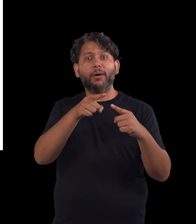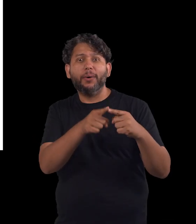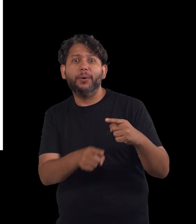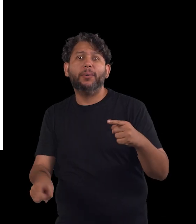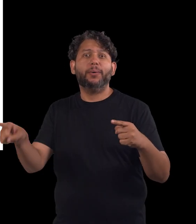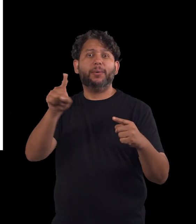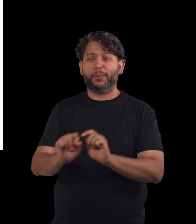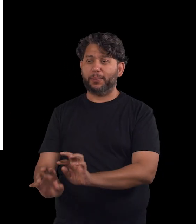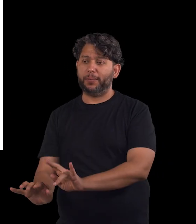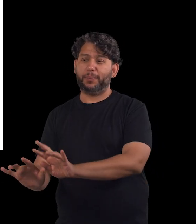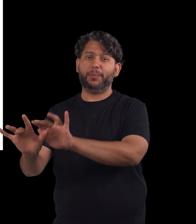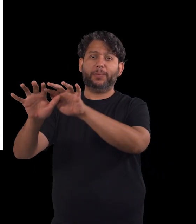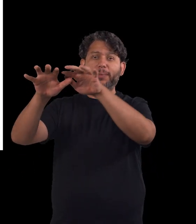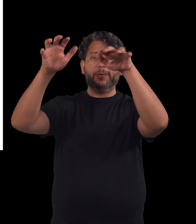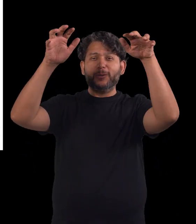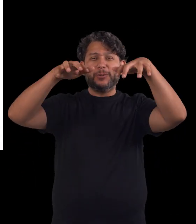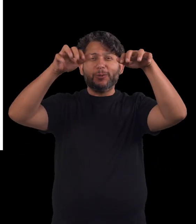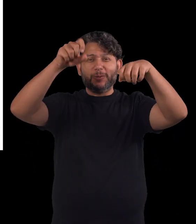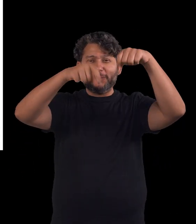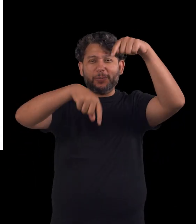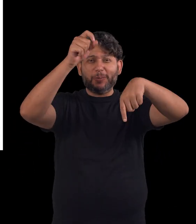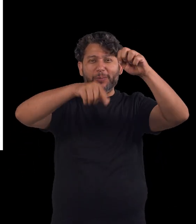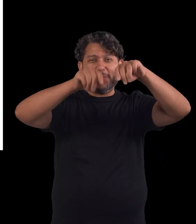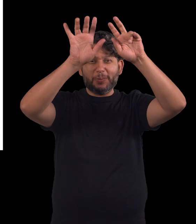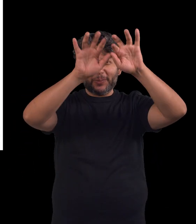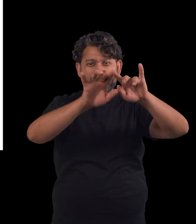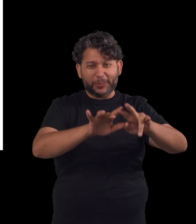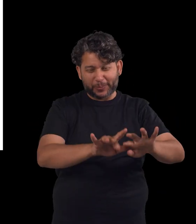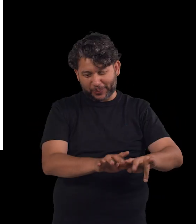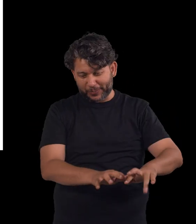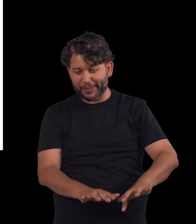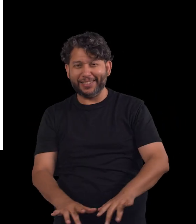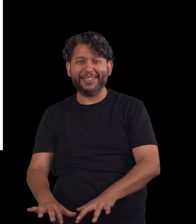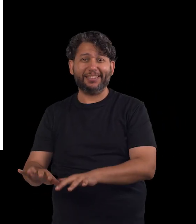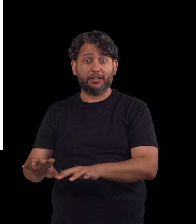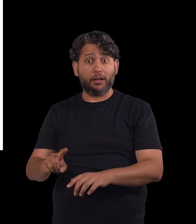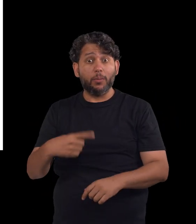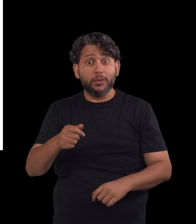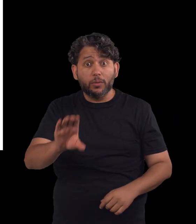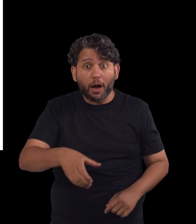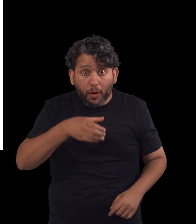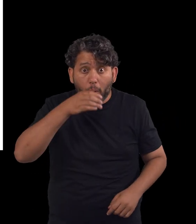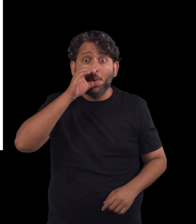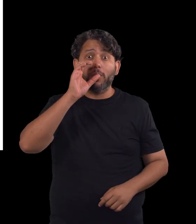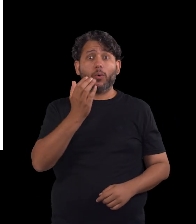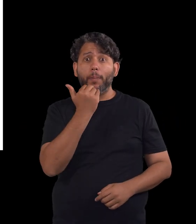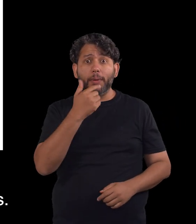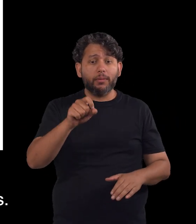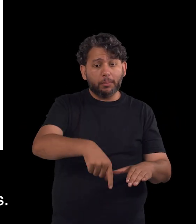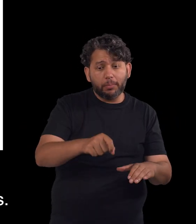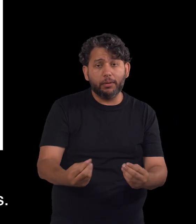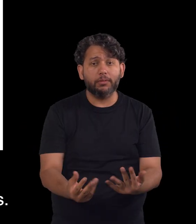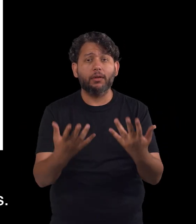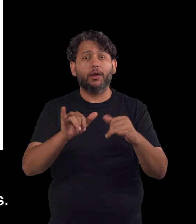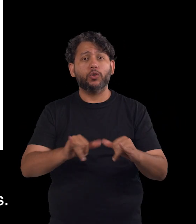ciclo contínuo de evaporação, condensação e precipitação. Dependemos da água para beber, produzir alimentos,